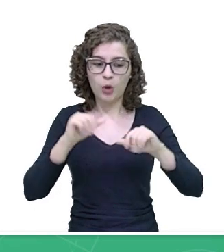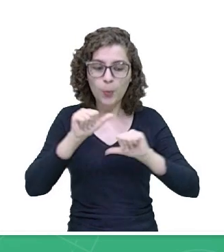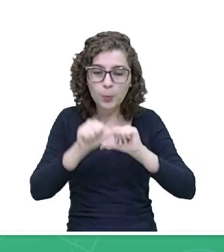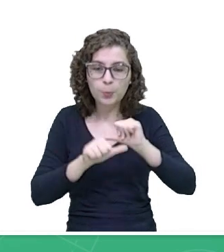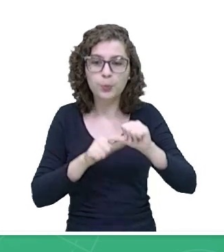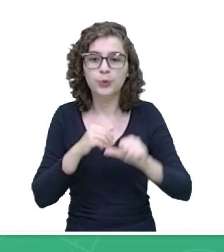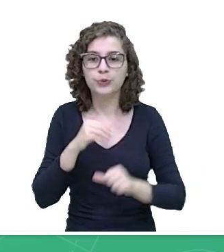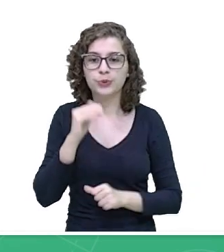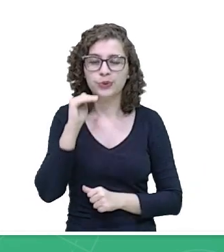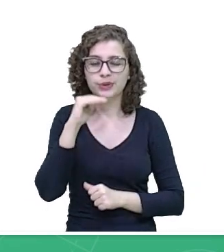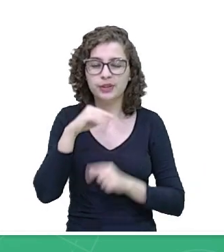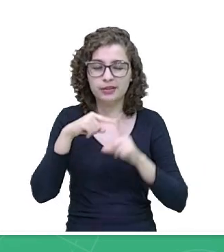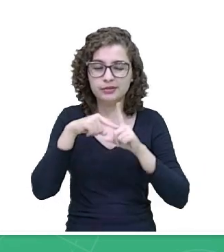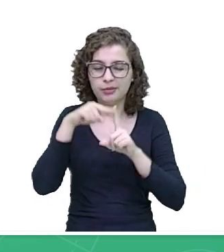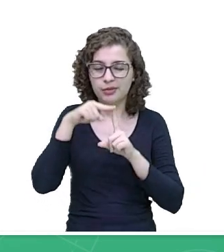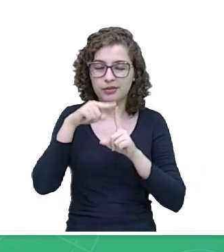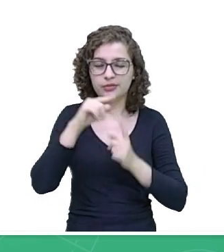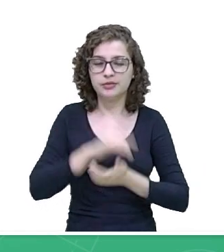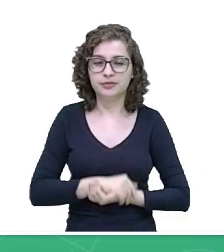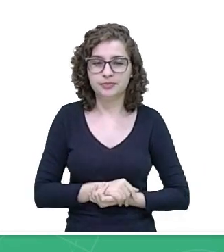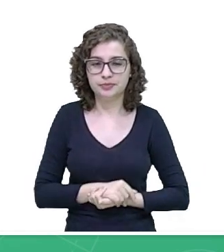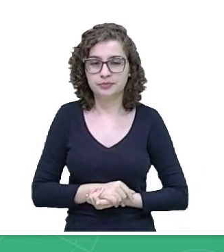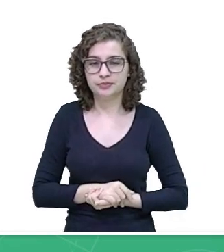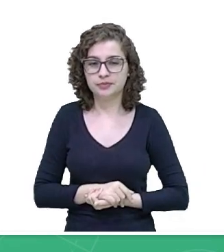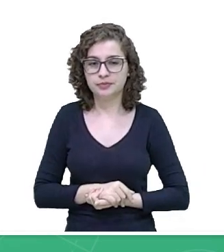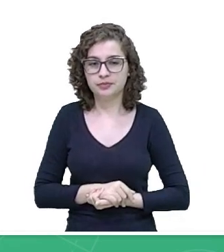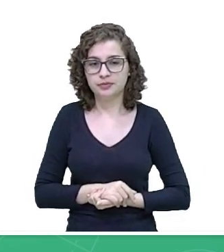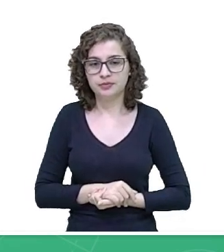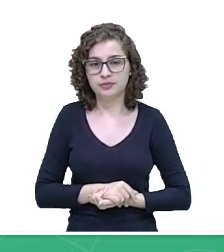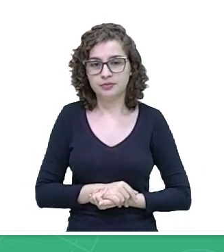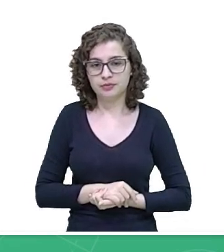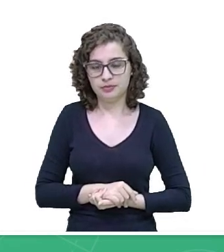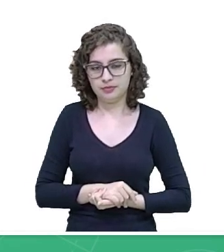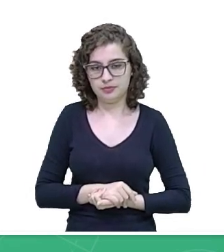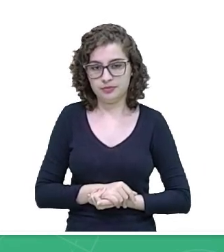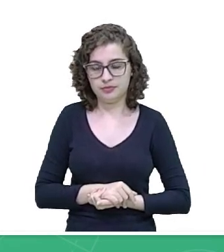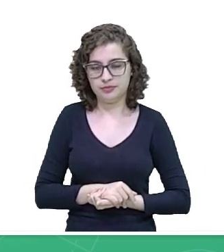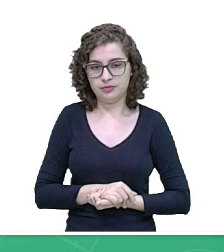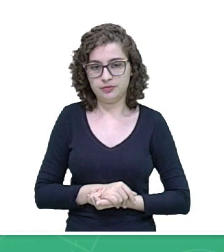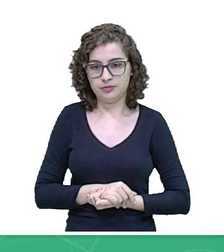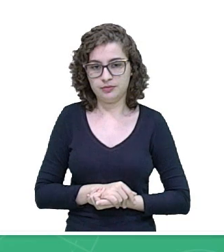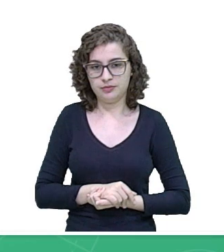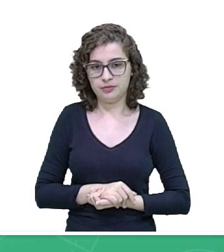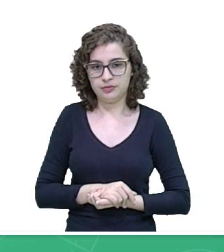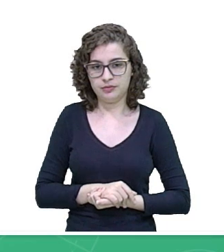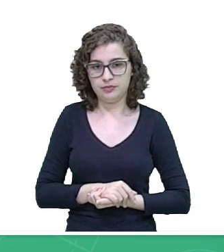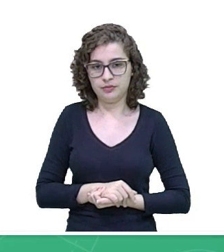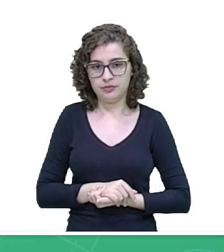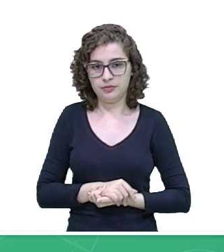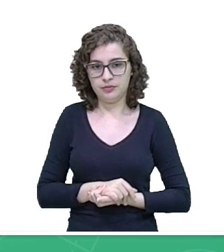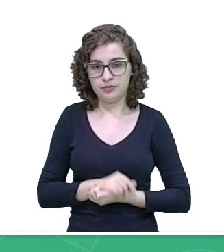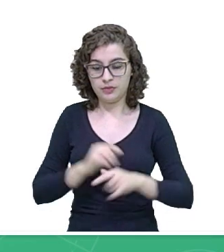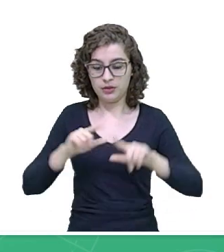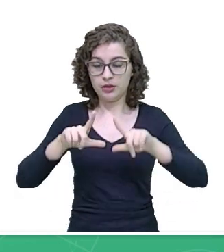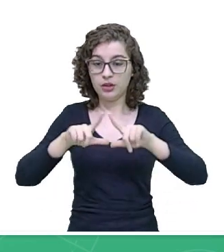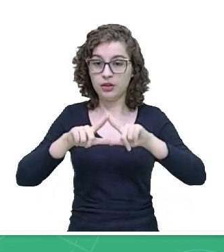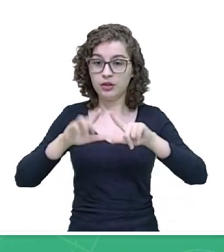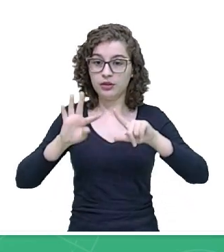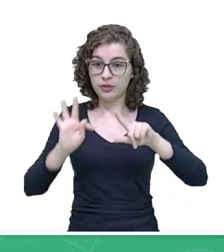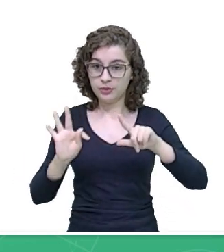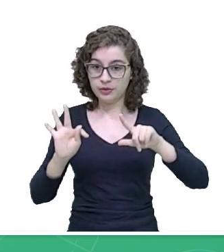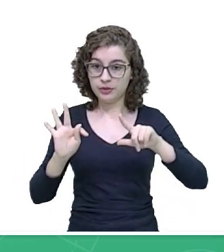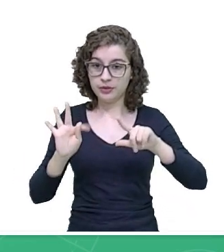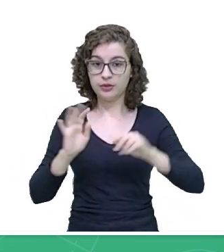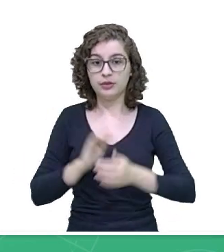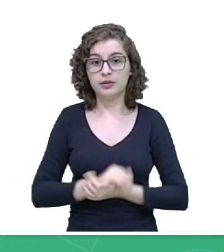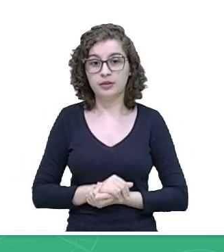bloco de aço, esse calor específico vale 0,12 caloria por grama grau Celsius. E aqui nós temos o cálculo